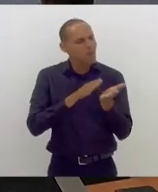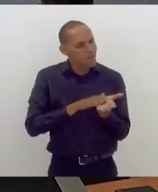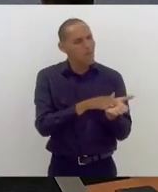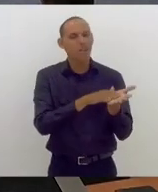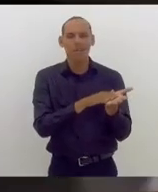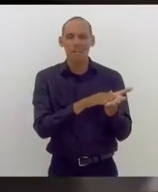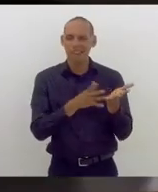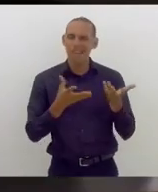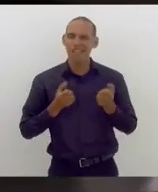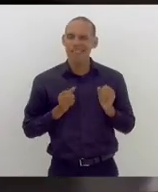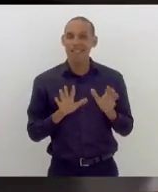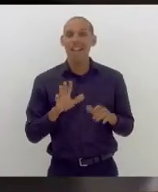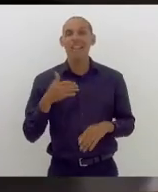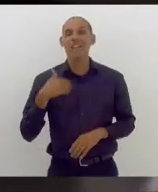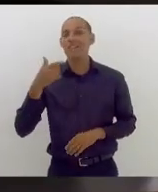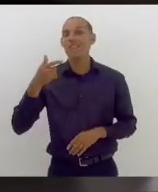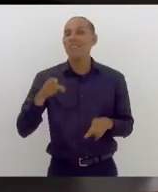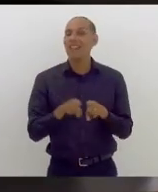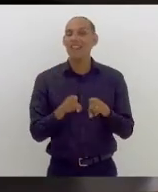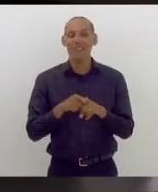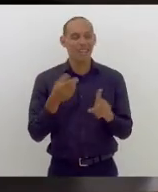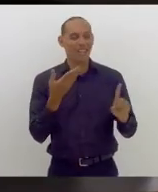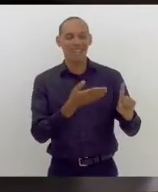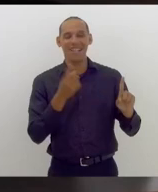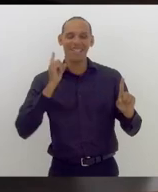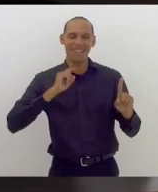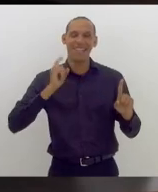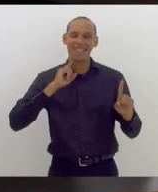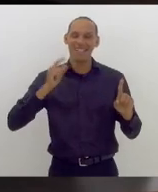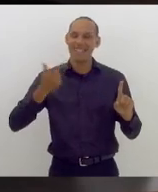hoje, vou falar mais um que é flamenguista.